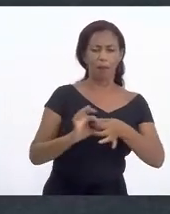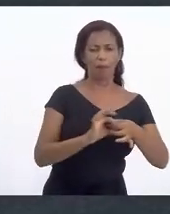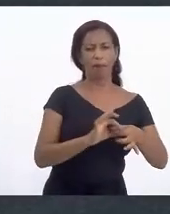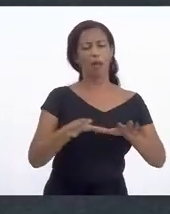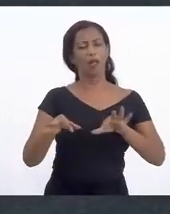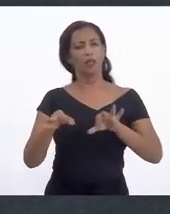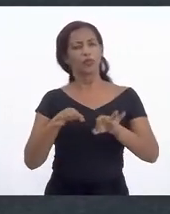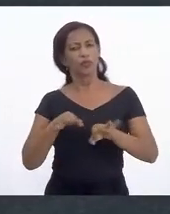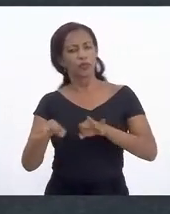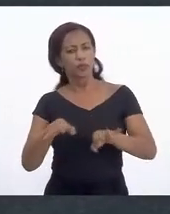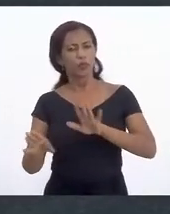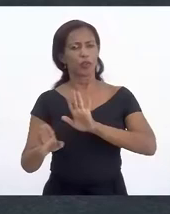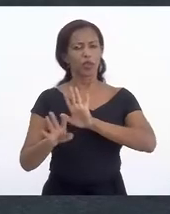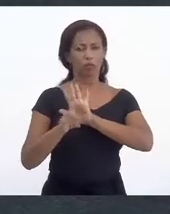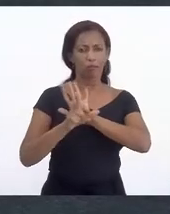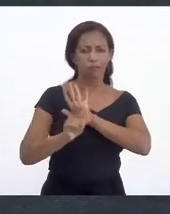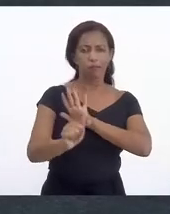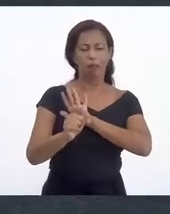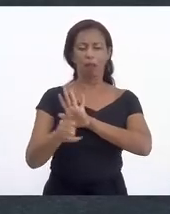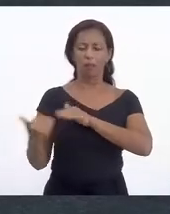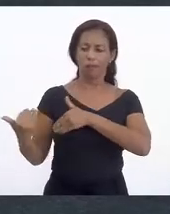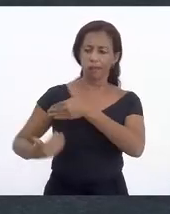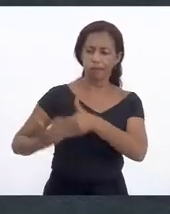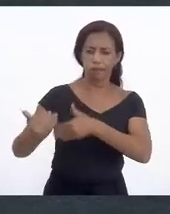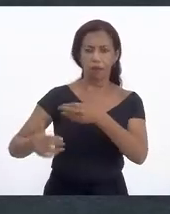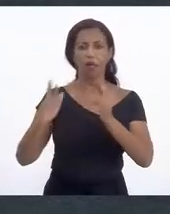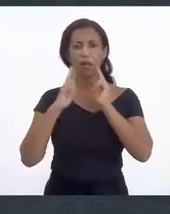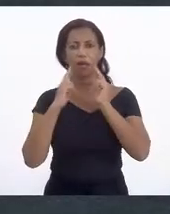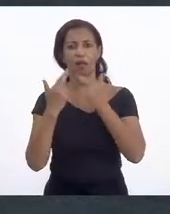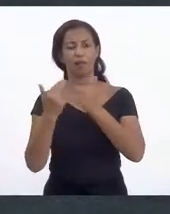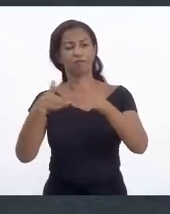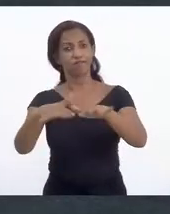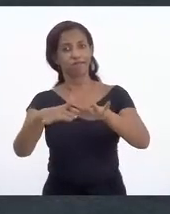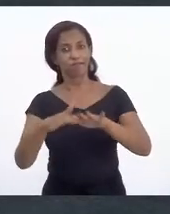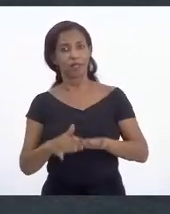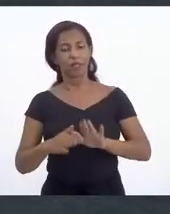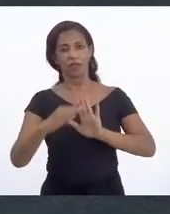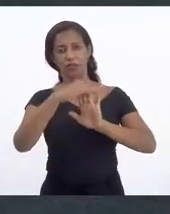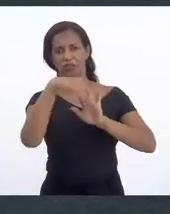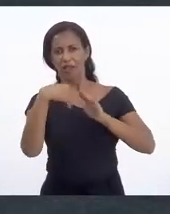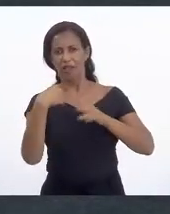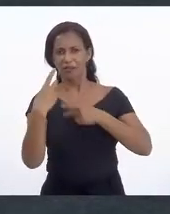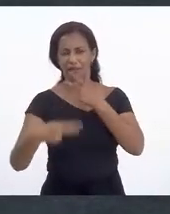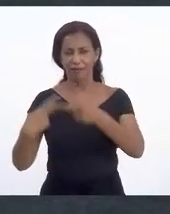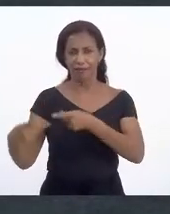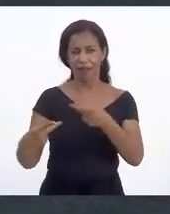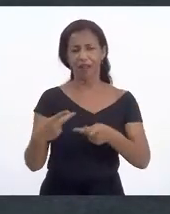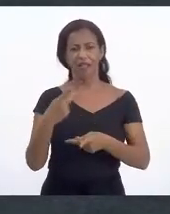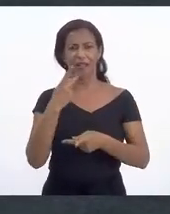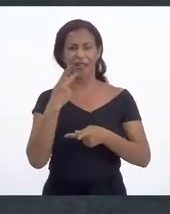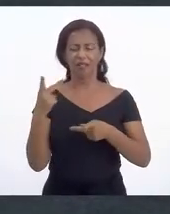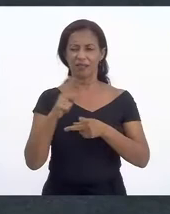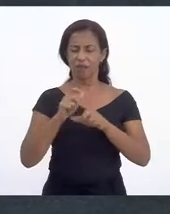apresentamos quase simultaneamente, decorrentes de audiências públicas que nós fizemos aqui e contaram com ampla participação